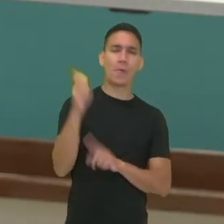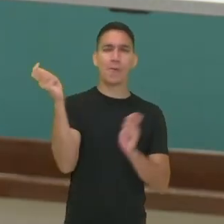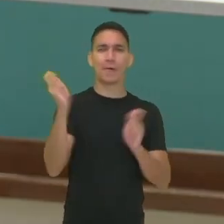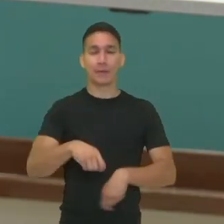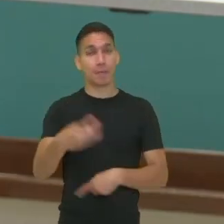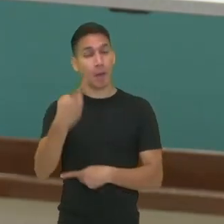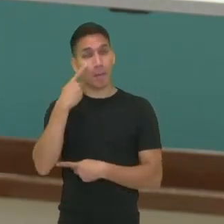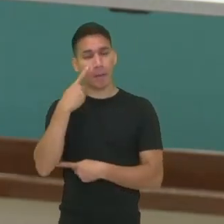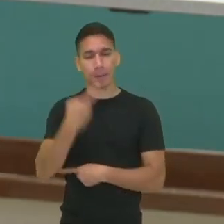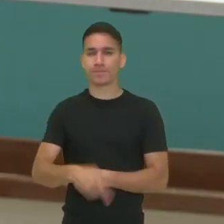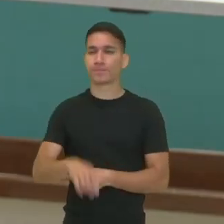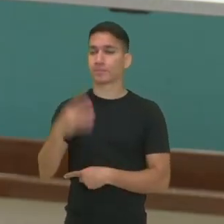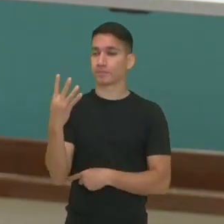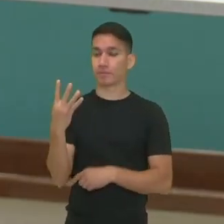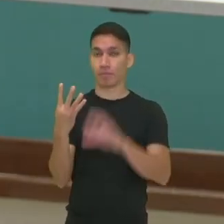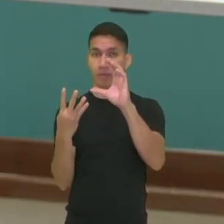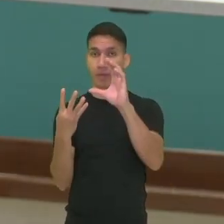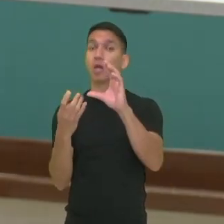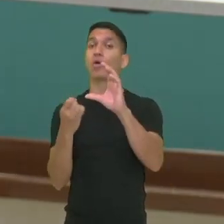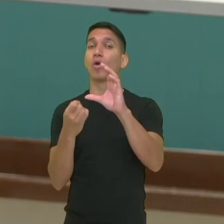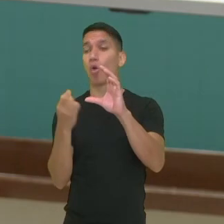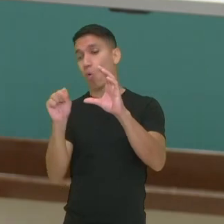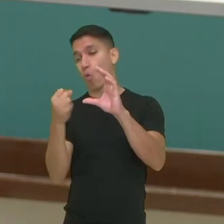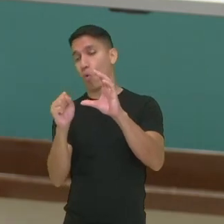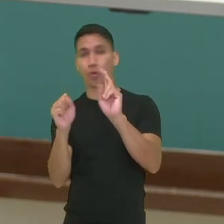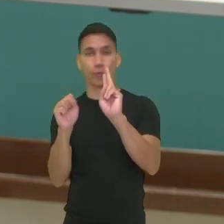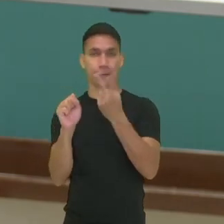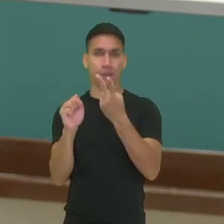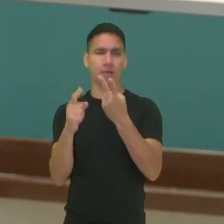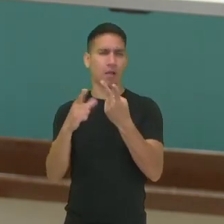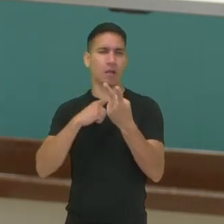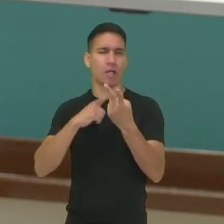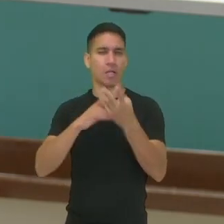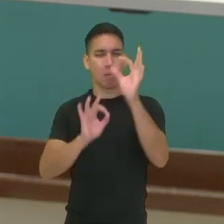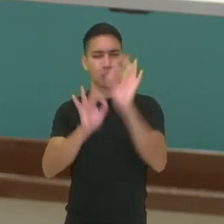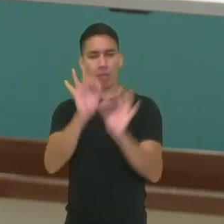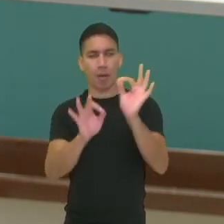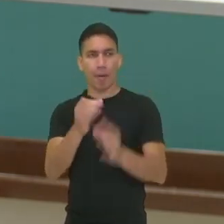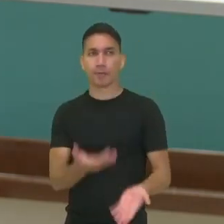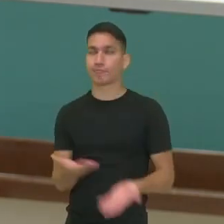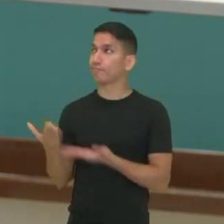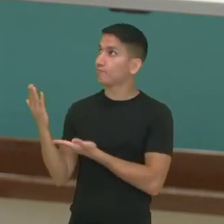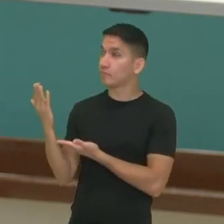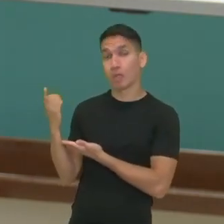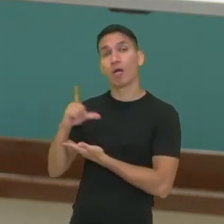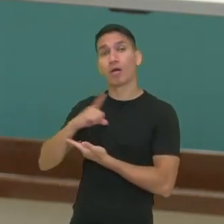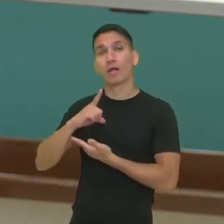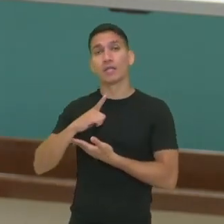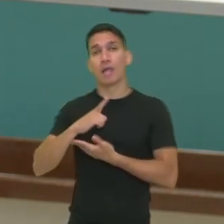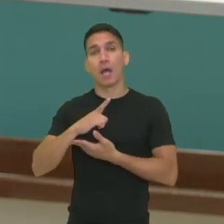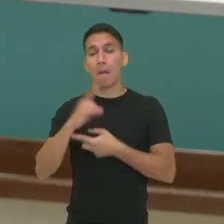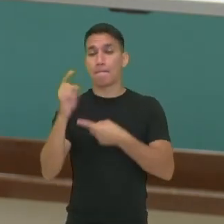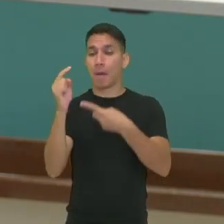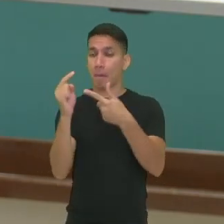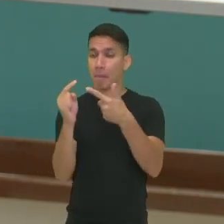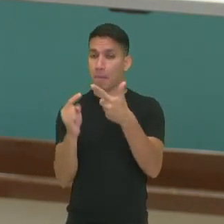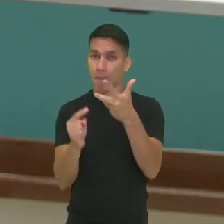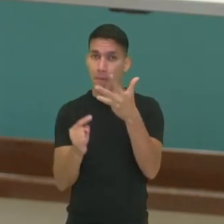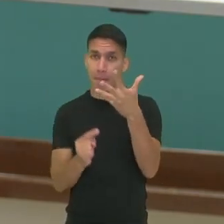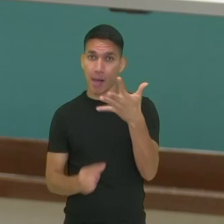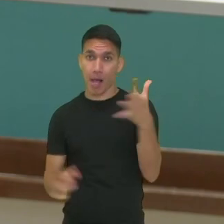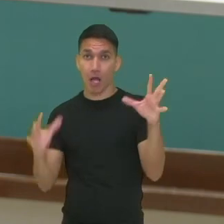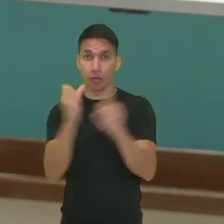ver. 4 carbonos, 8 hidrogênios. Nós temos então essas 5